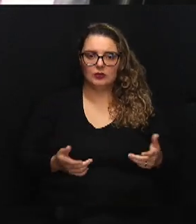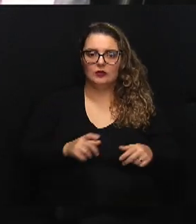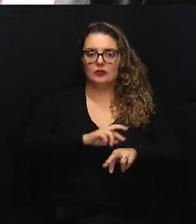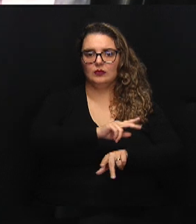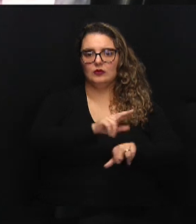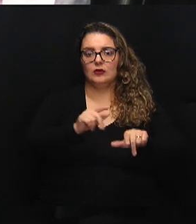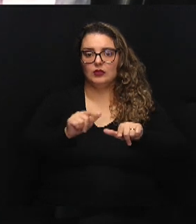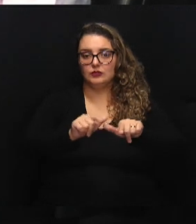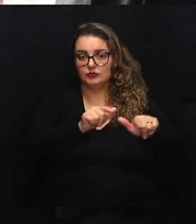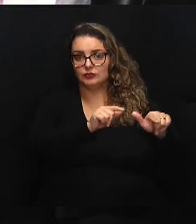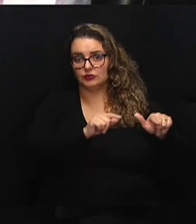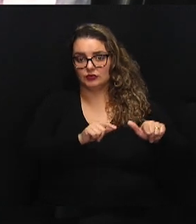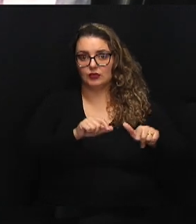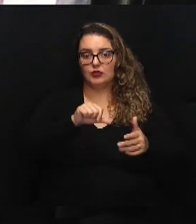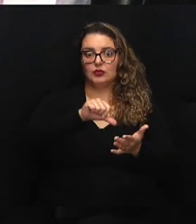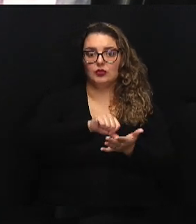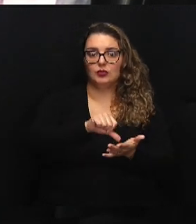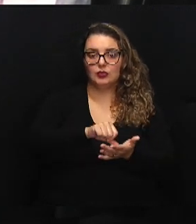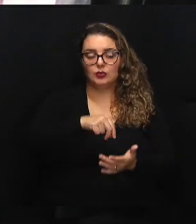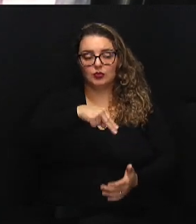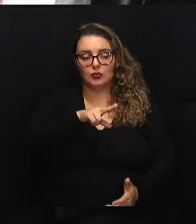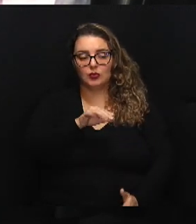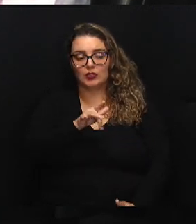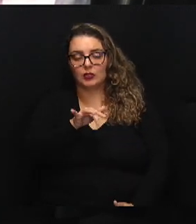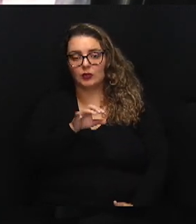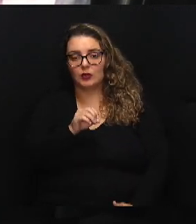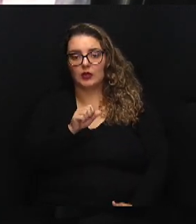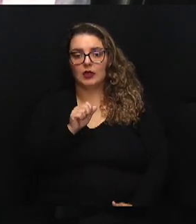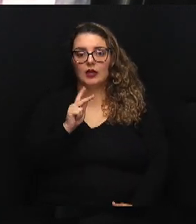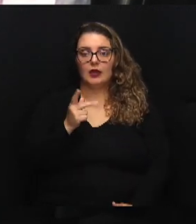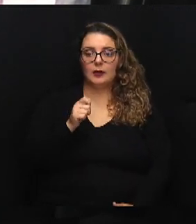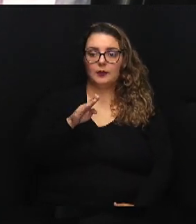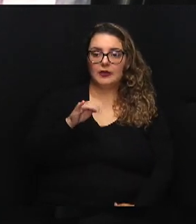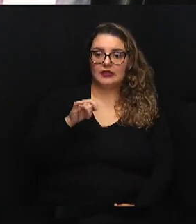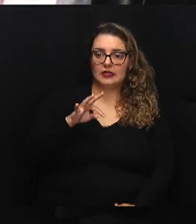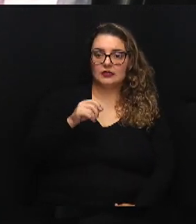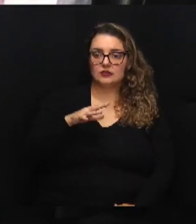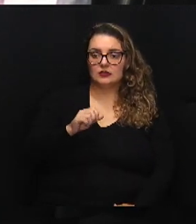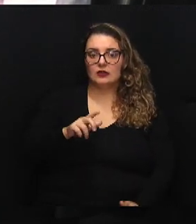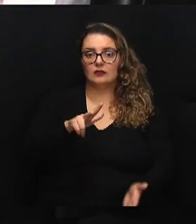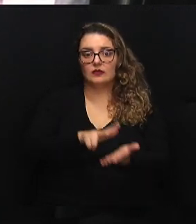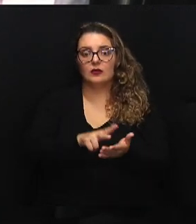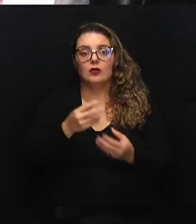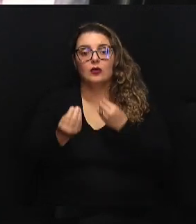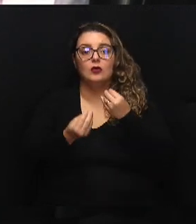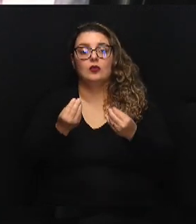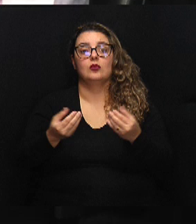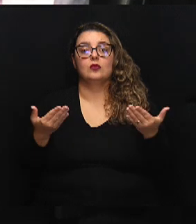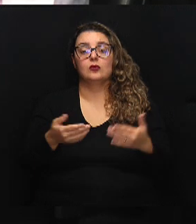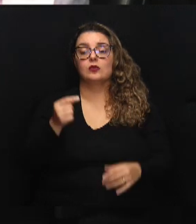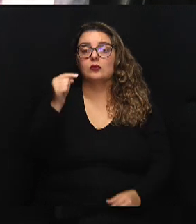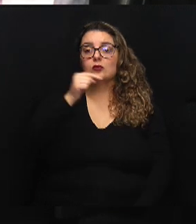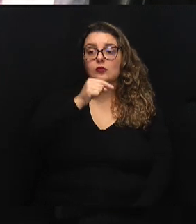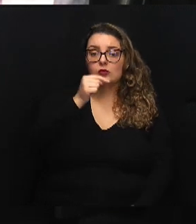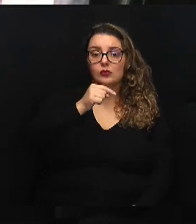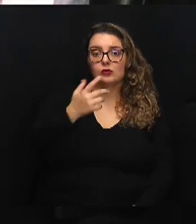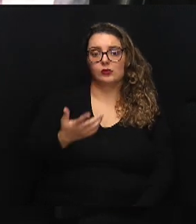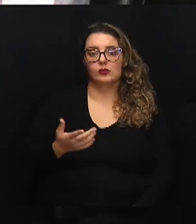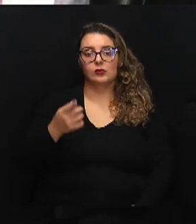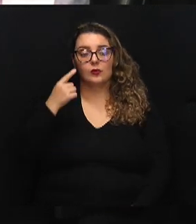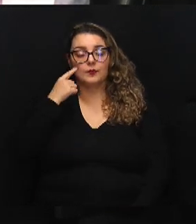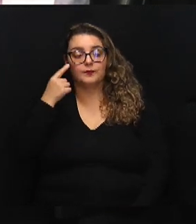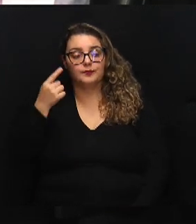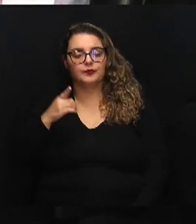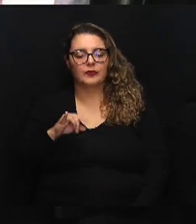dos lugares, né, núcleos habitacionais foram regularizados e muita coisa. Como que está essa questão hoje lá, dessa dimensão